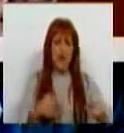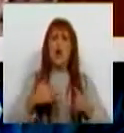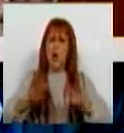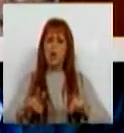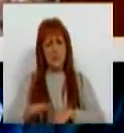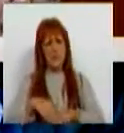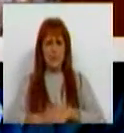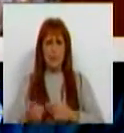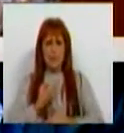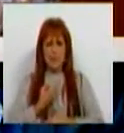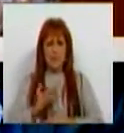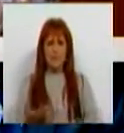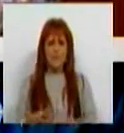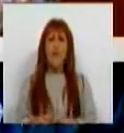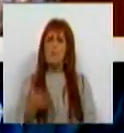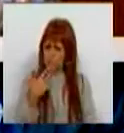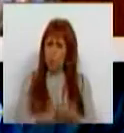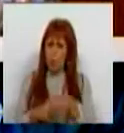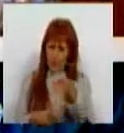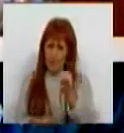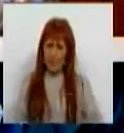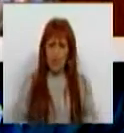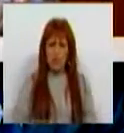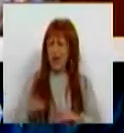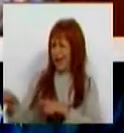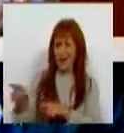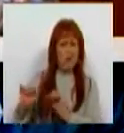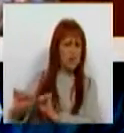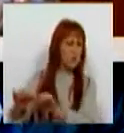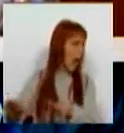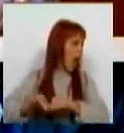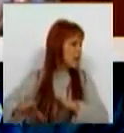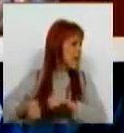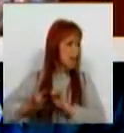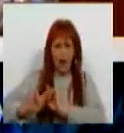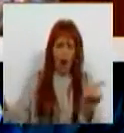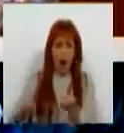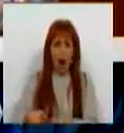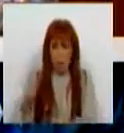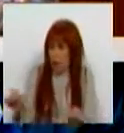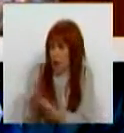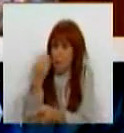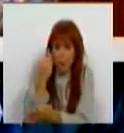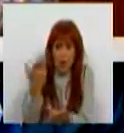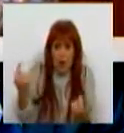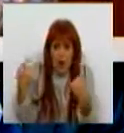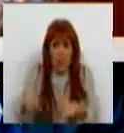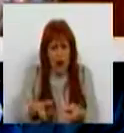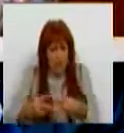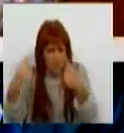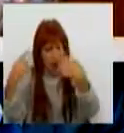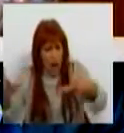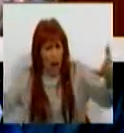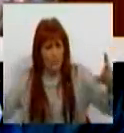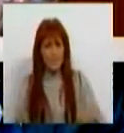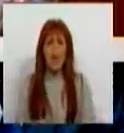temos que fazer. E têm razão, eles recusam a aceitar essa evidência de que havia uma